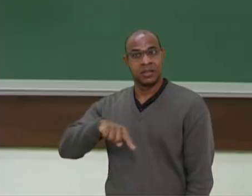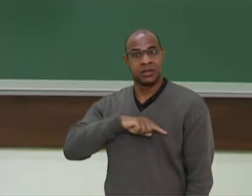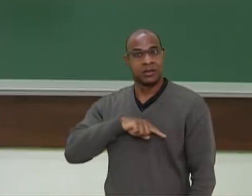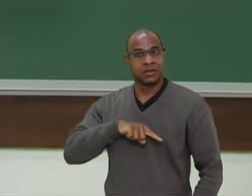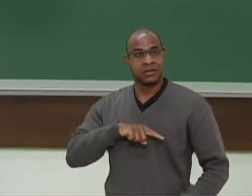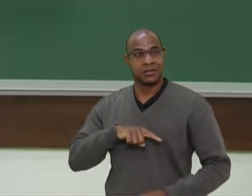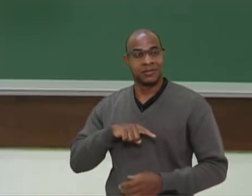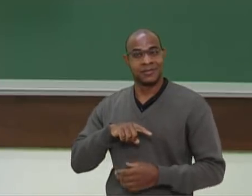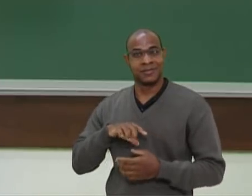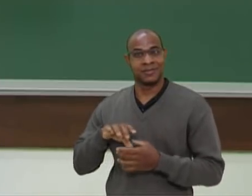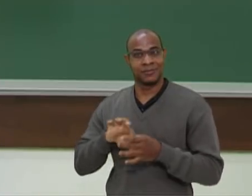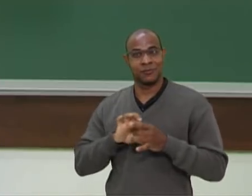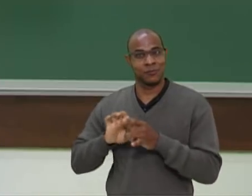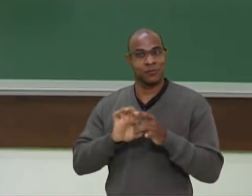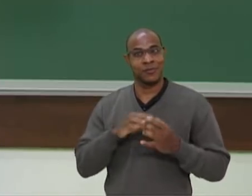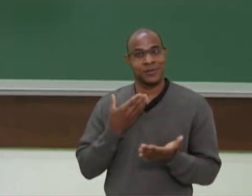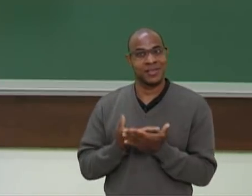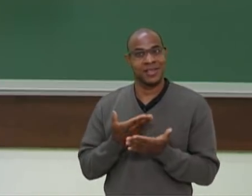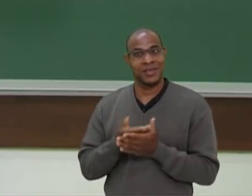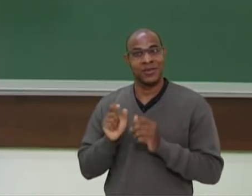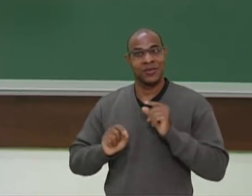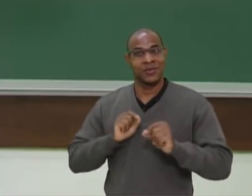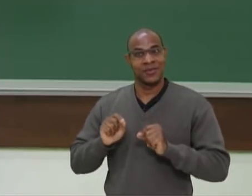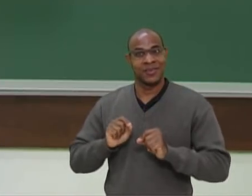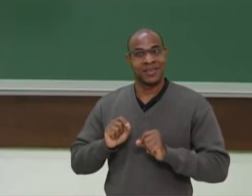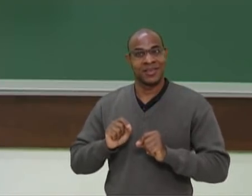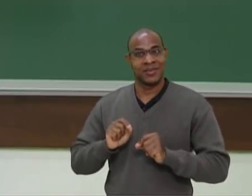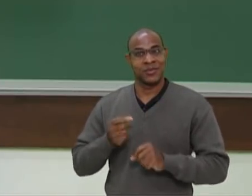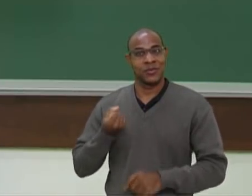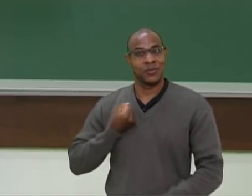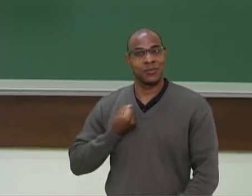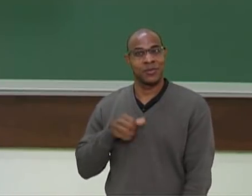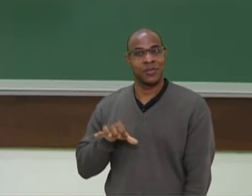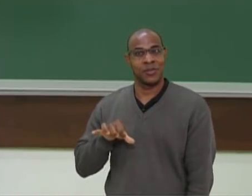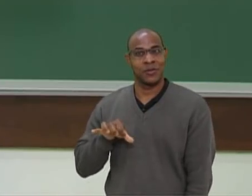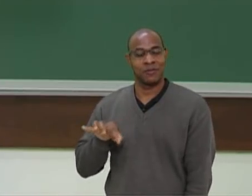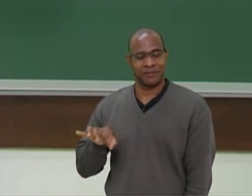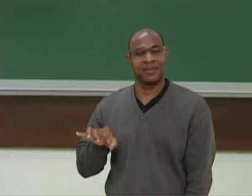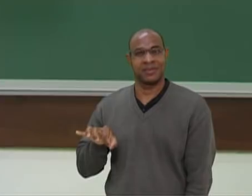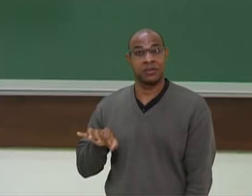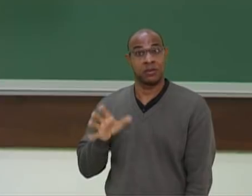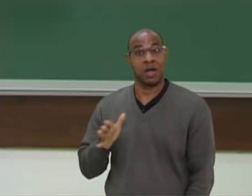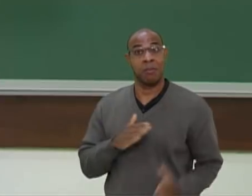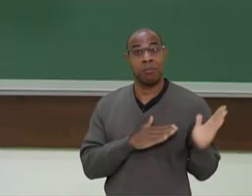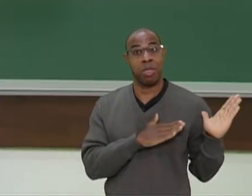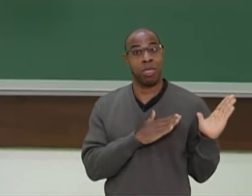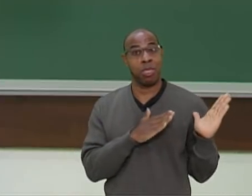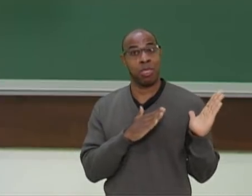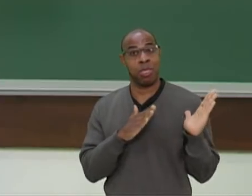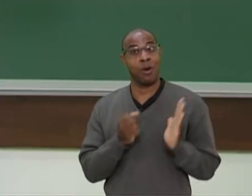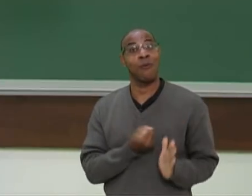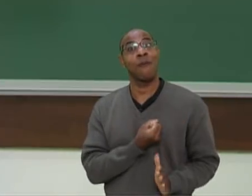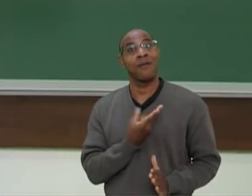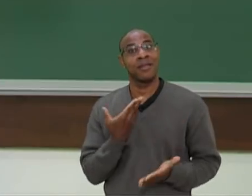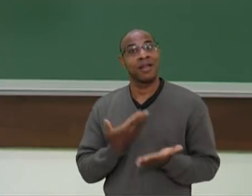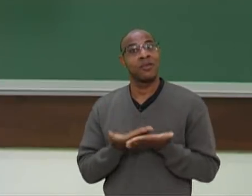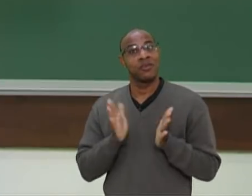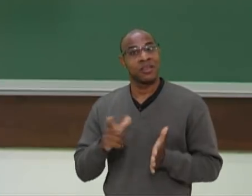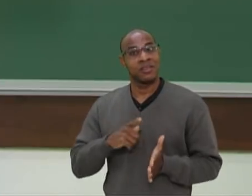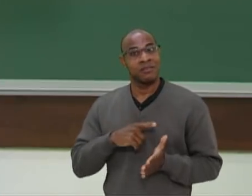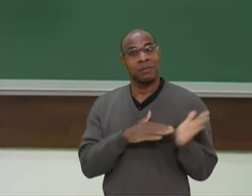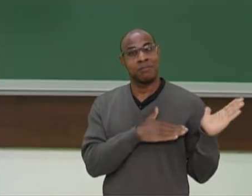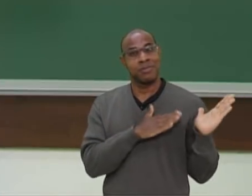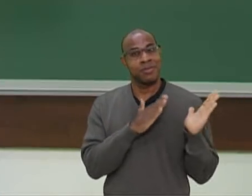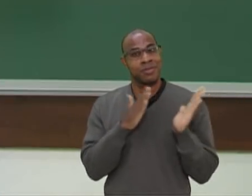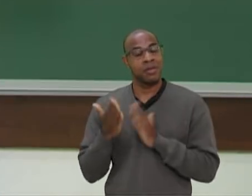aqui para mais uma aula de número 90. Olha só quantas aulas já tivemos. Então, a temática da nossa